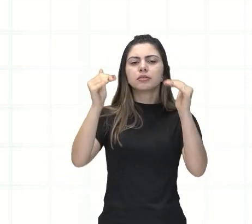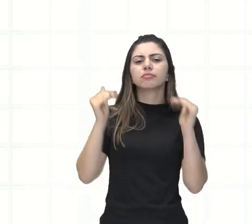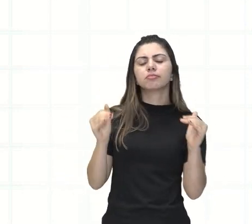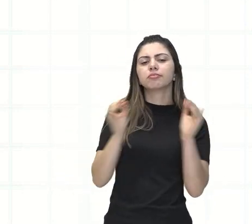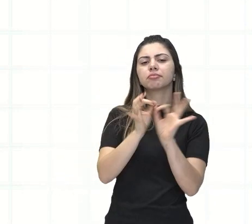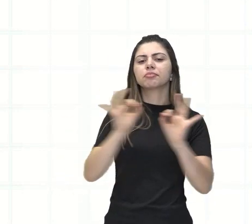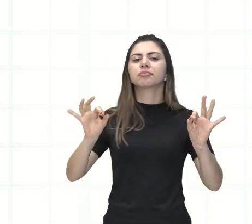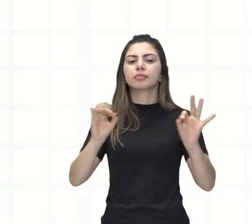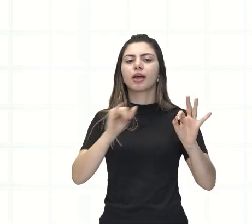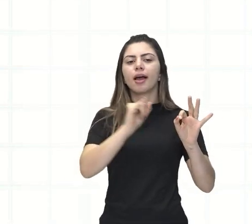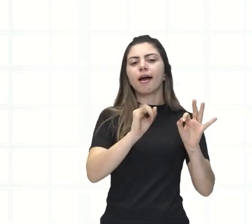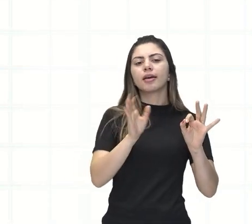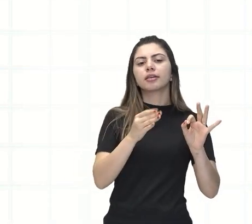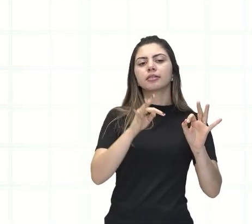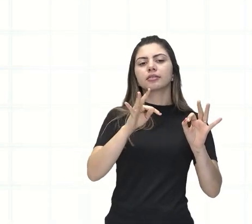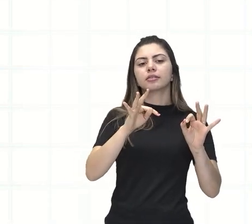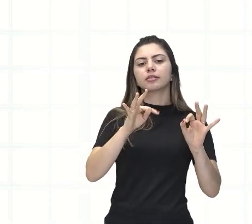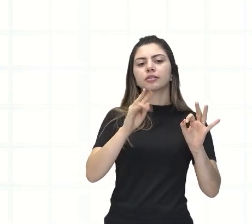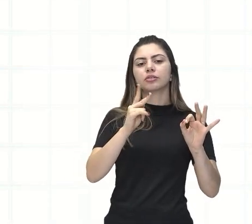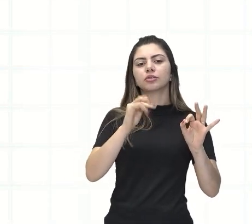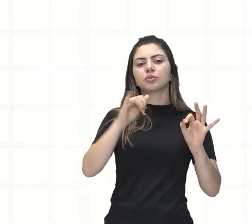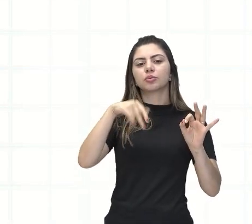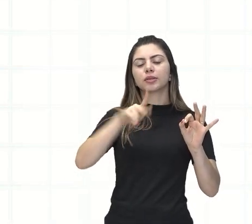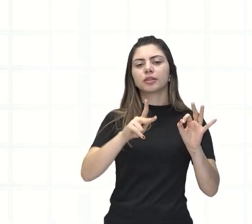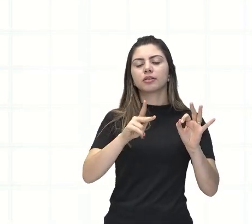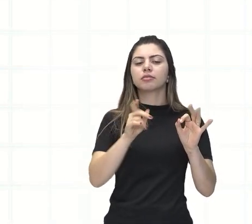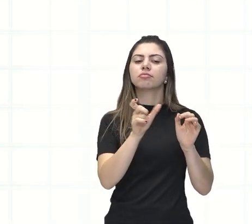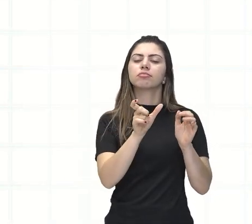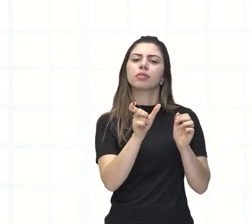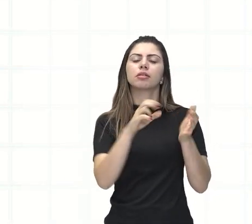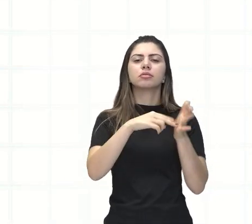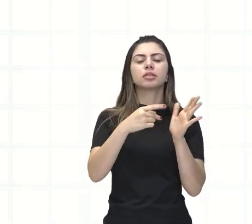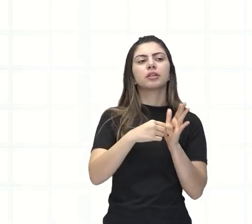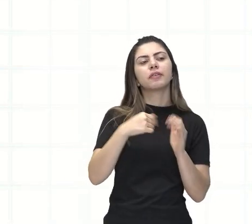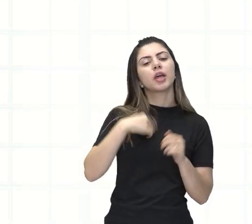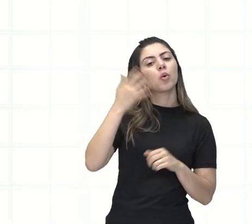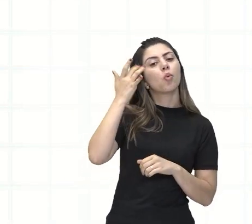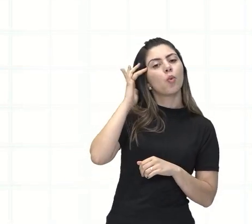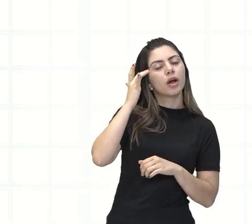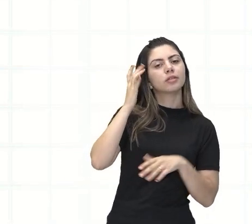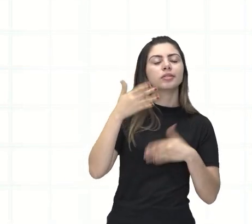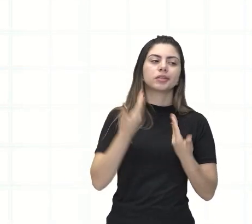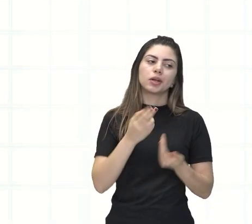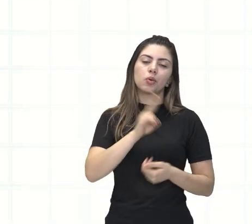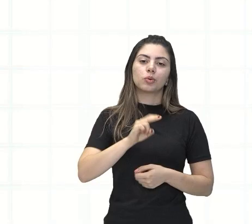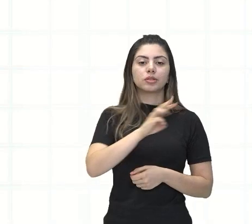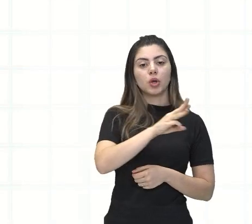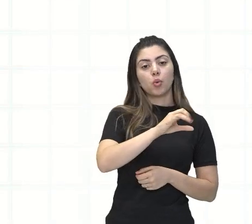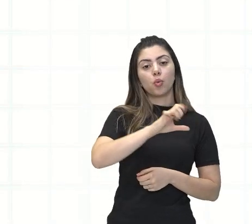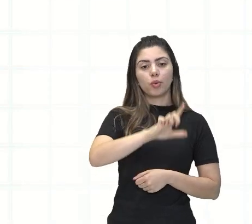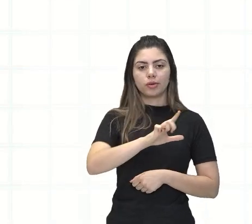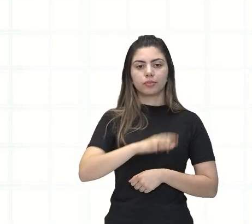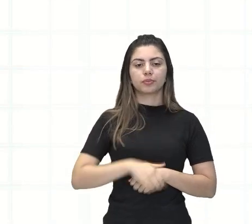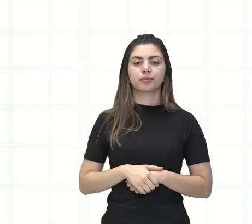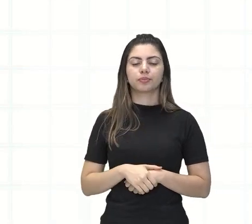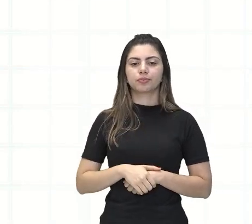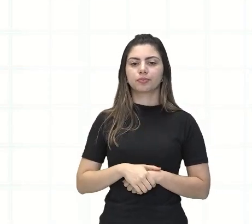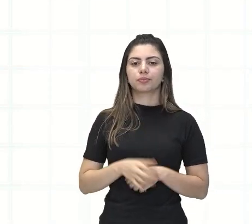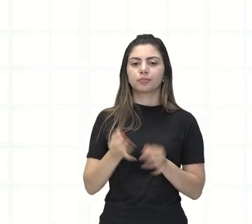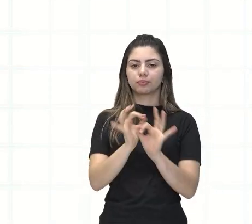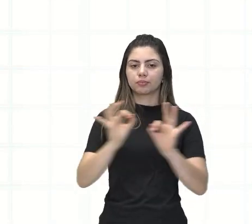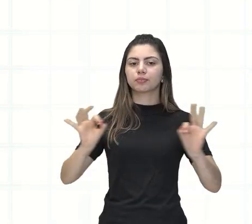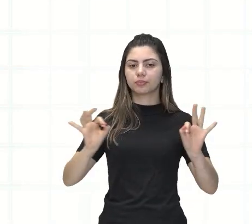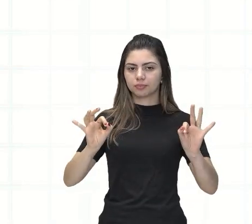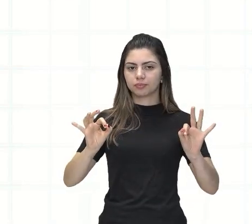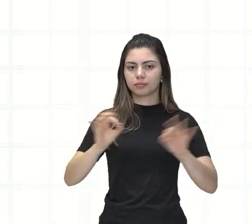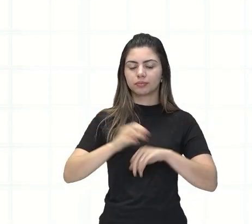I think, eu acho, então se eu acho, eu vou colocar o will. I think I will stay home and relax.